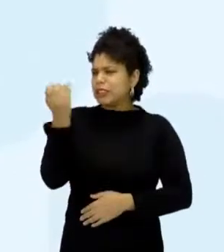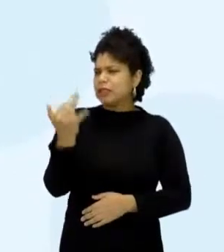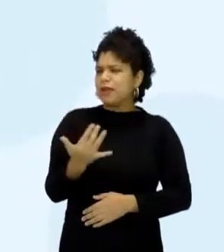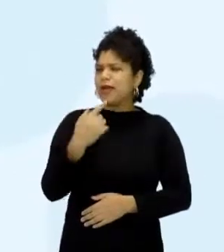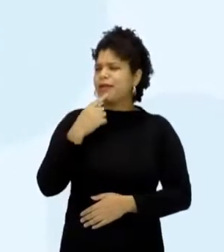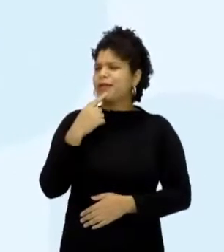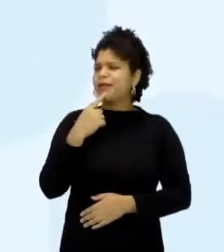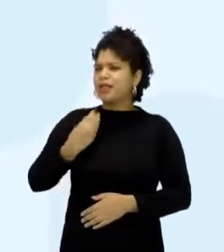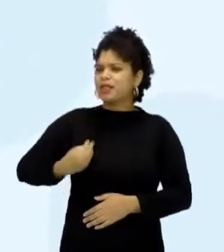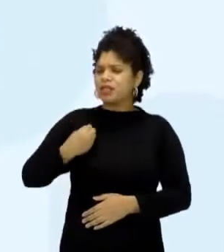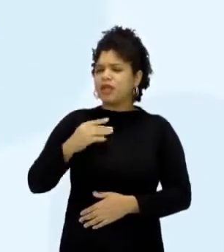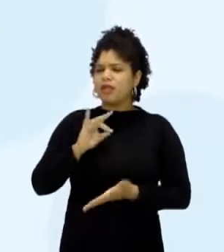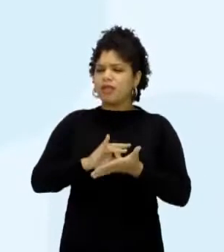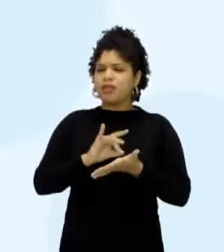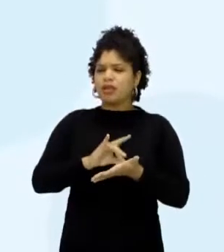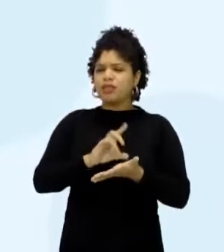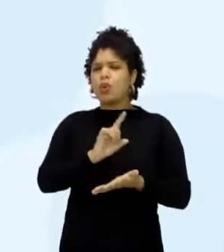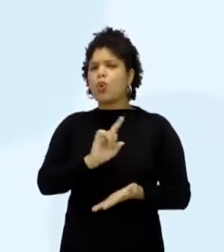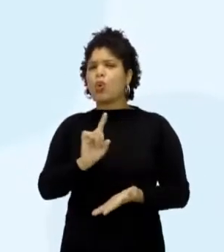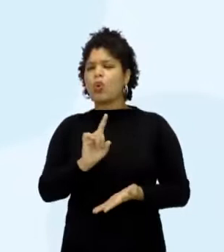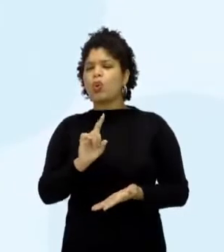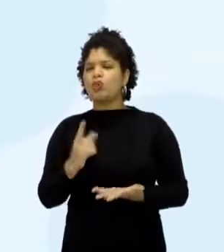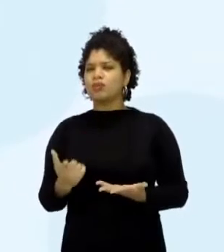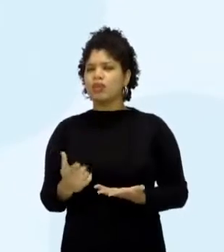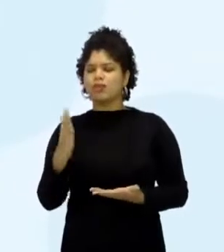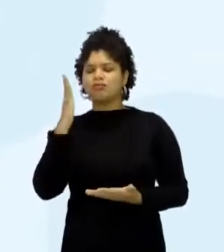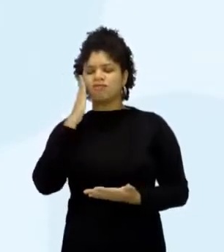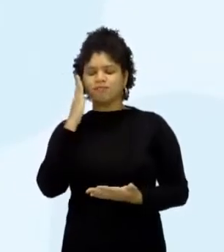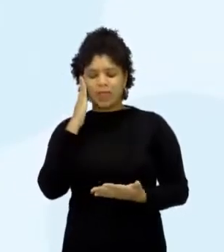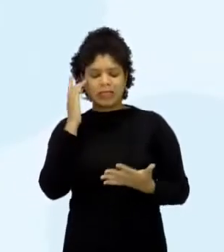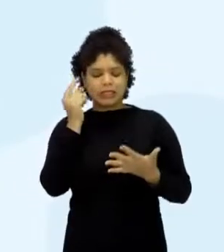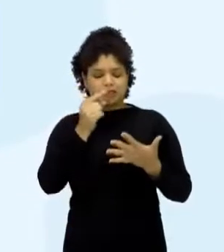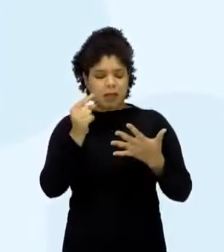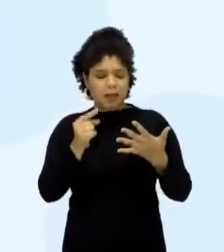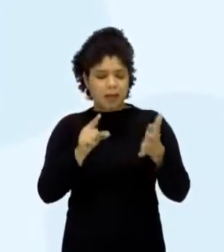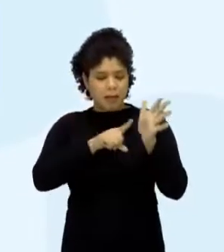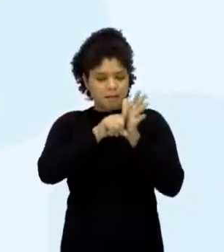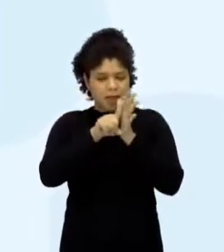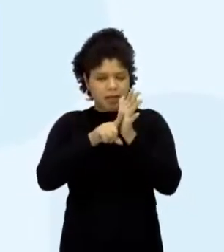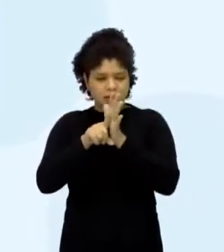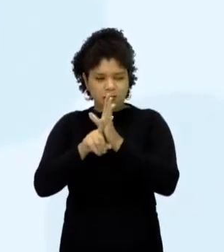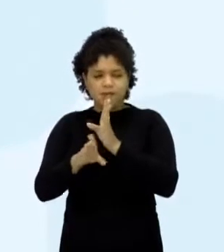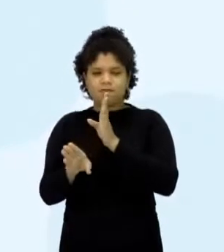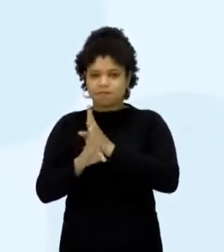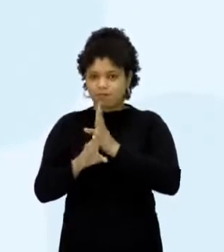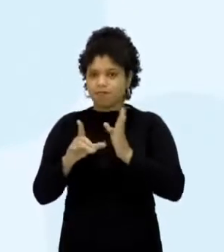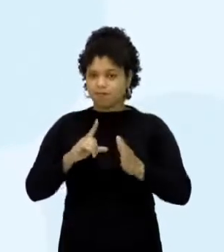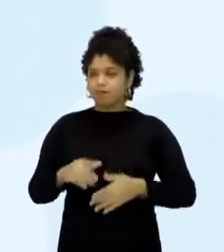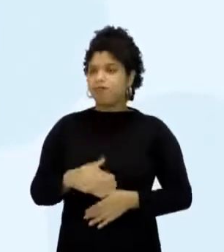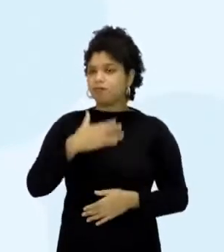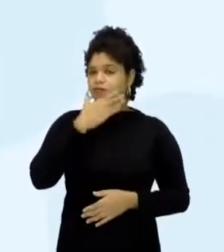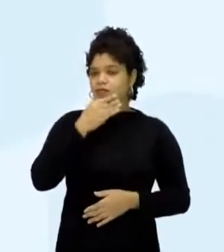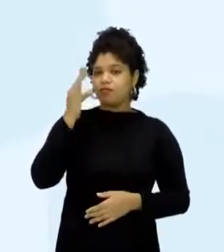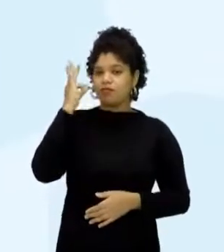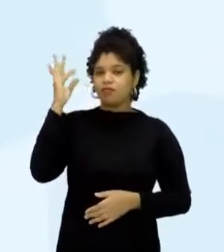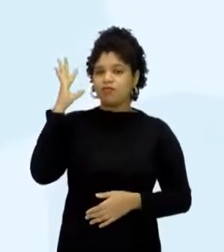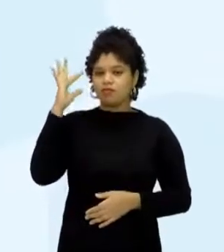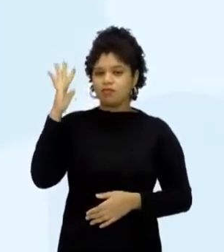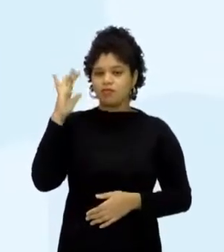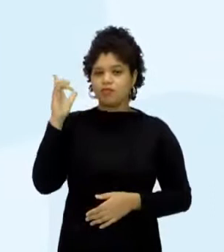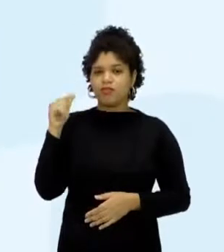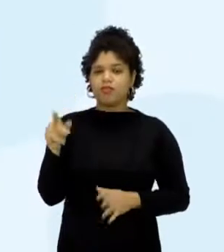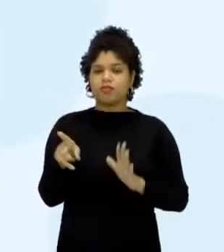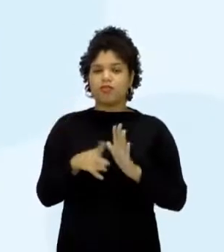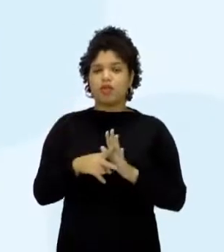causas da evolução orgânica e o papel dessas causas em casos particulares. E ele tem uma teoria que a gente chama de que é a teoria